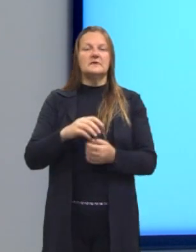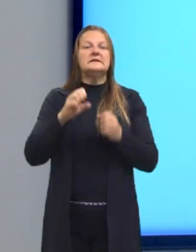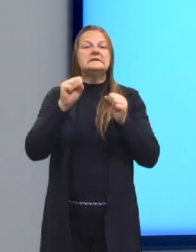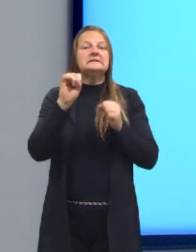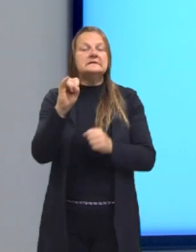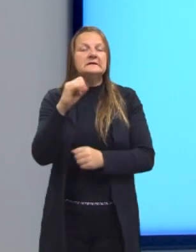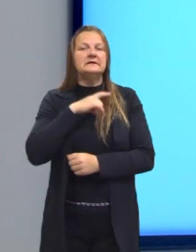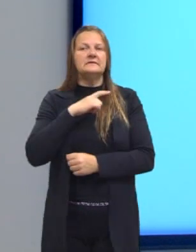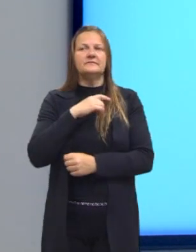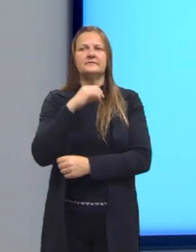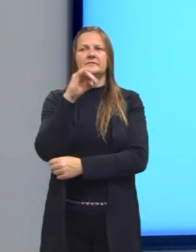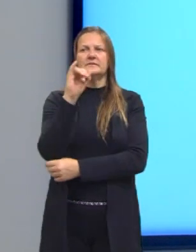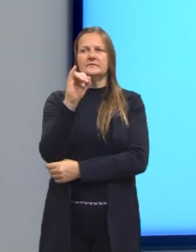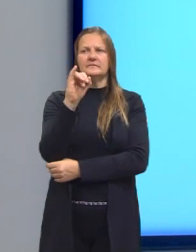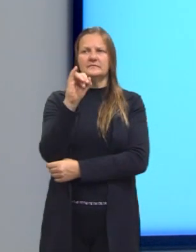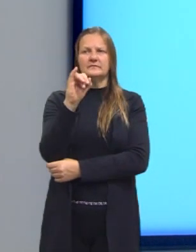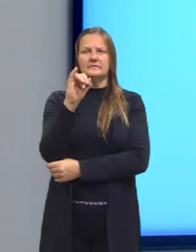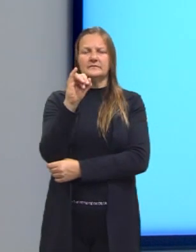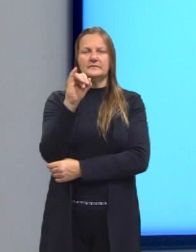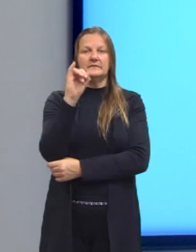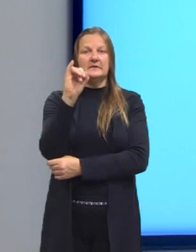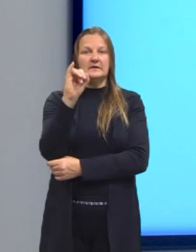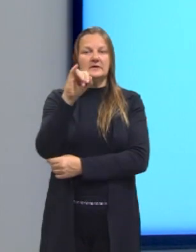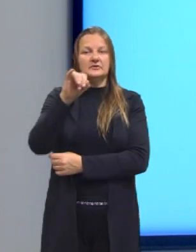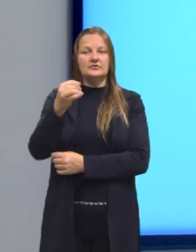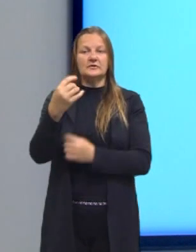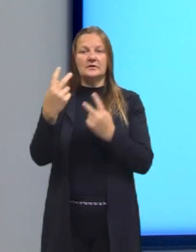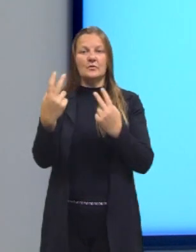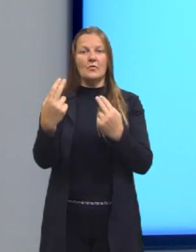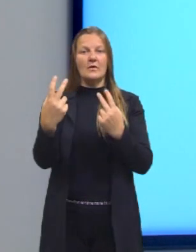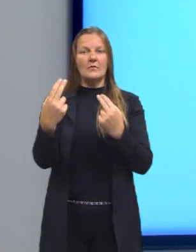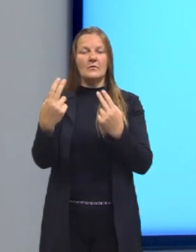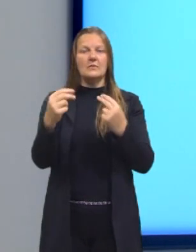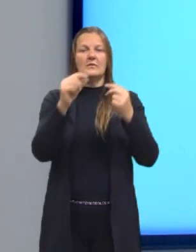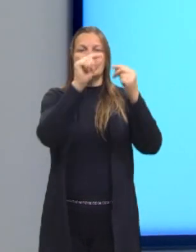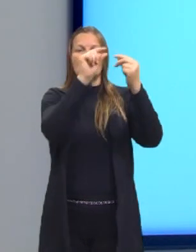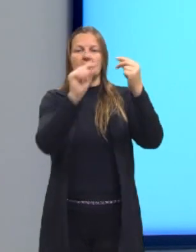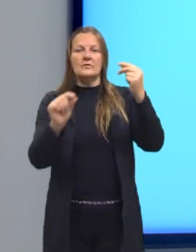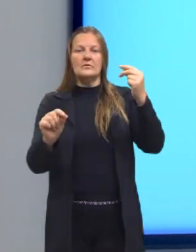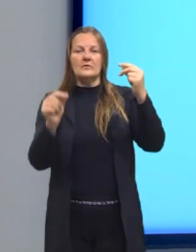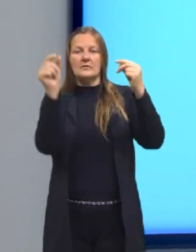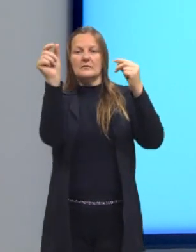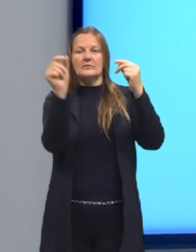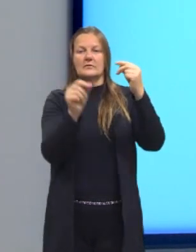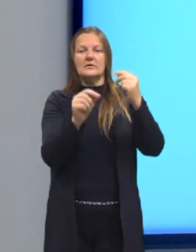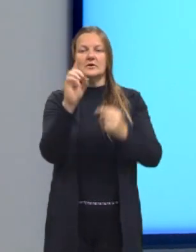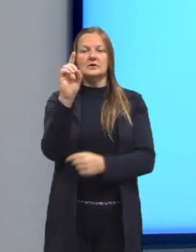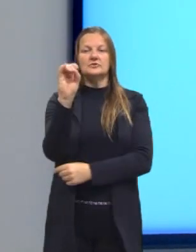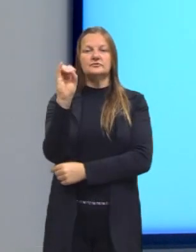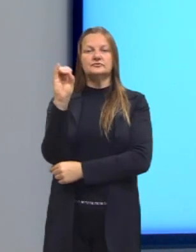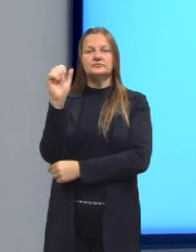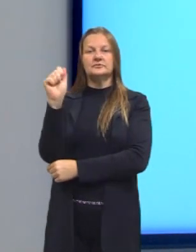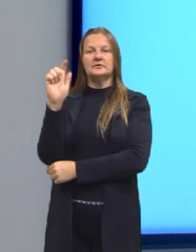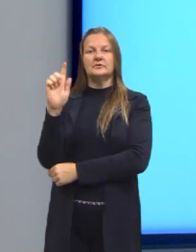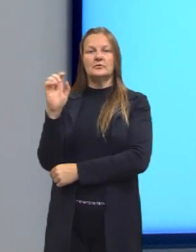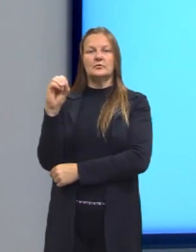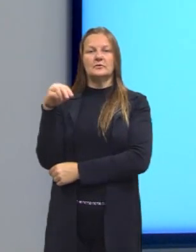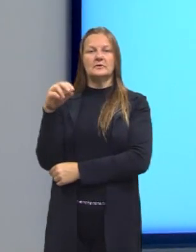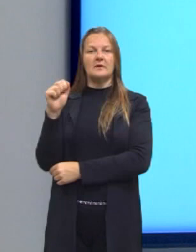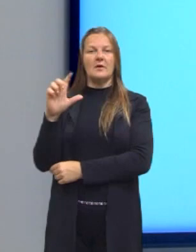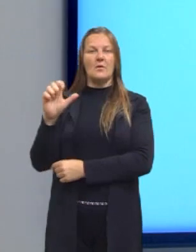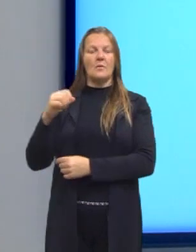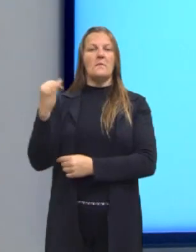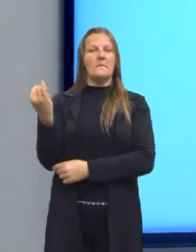que o i e o J eles são iguais nós formamos o que nós conhecemos por diagonal principal